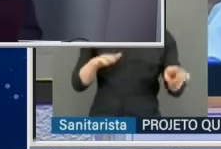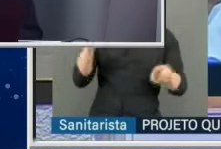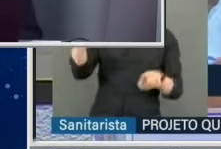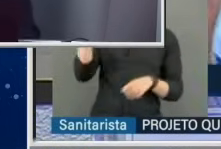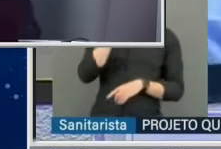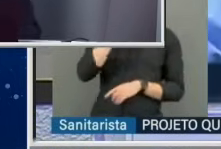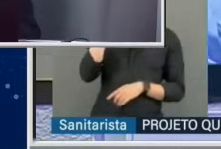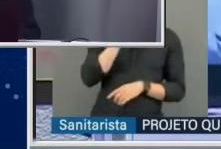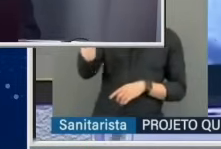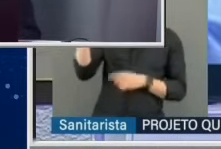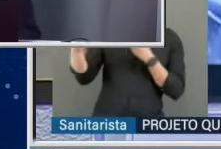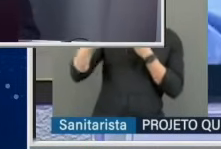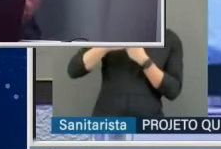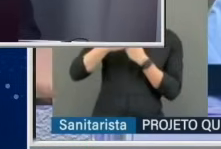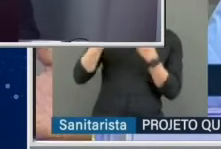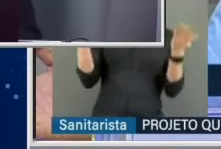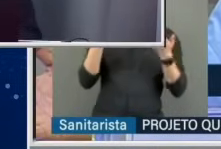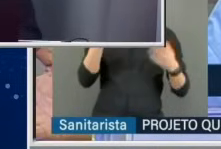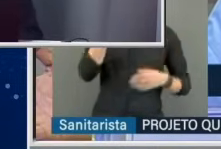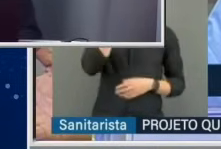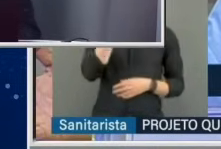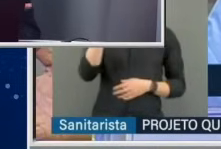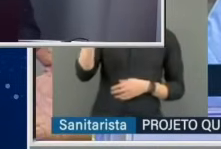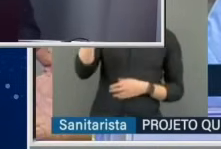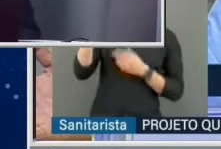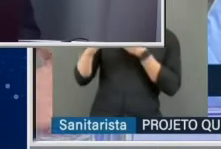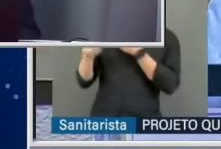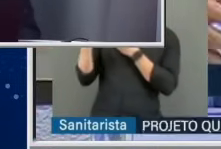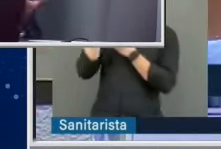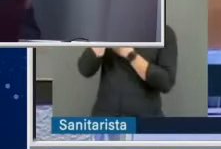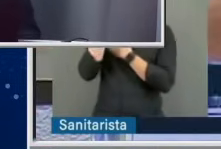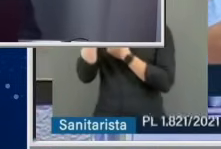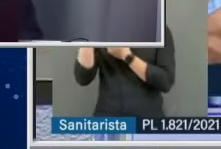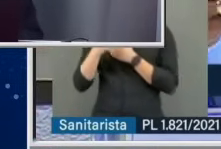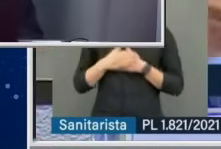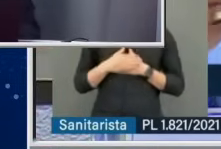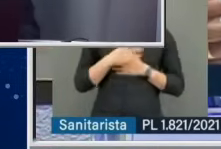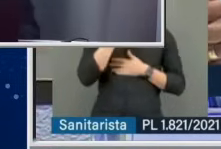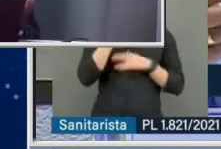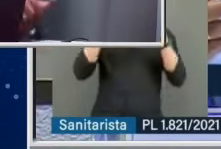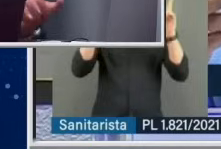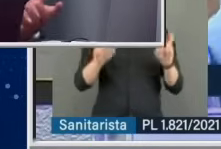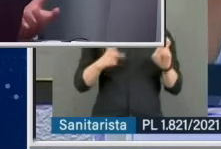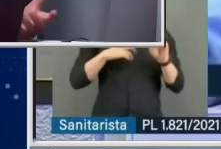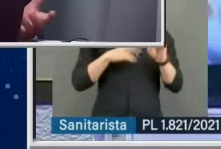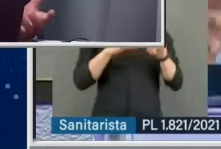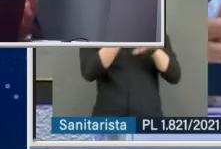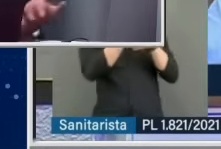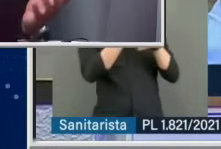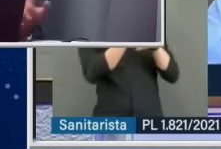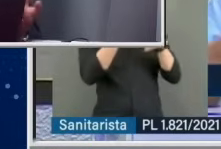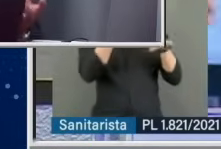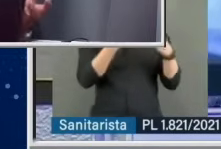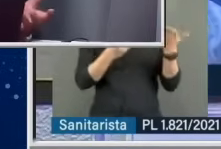diz que o coronel Cid, tenente coronel Cid, não participou das reuniões. E aí mostram fotografias